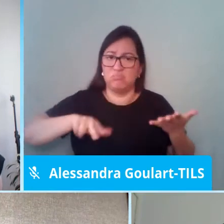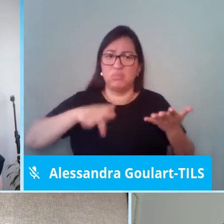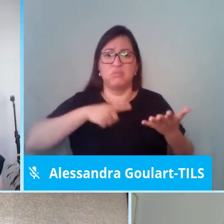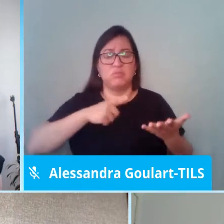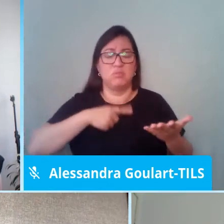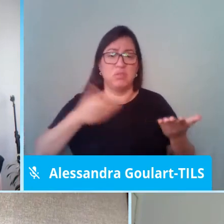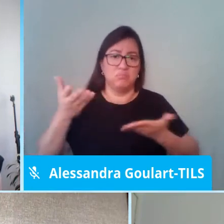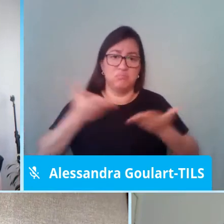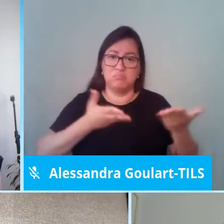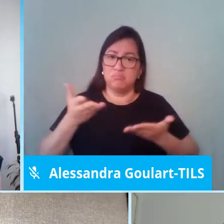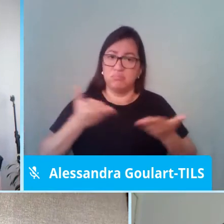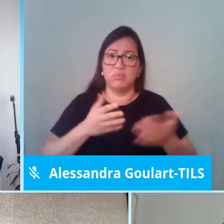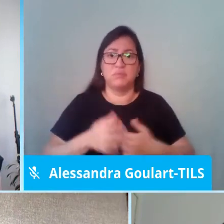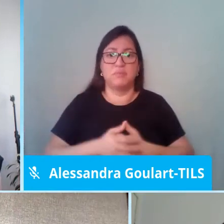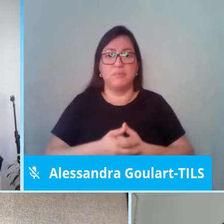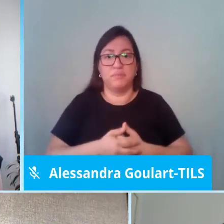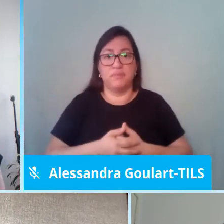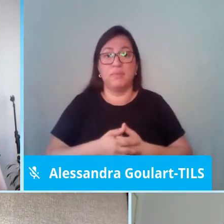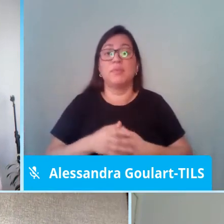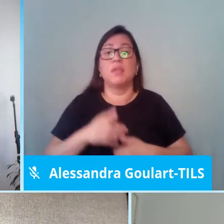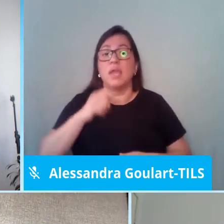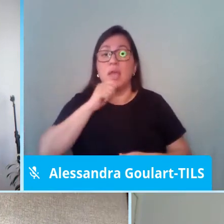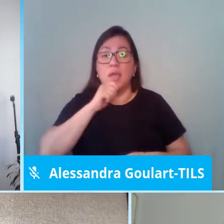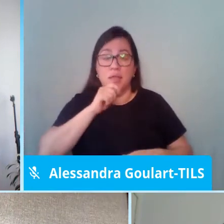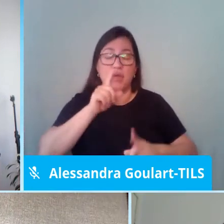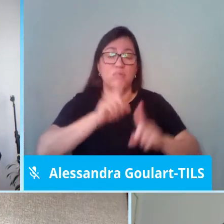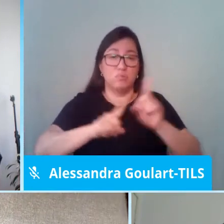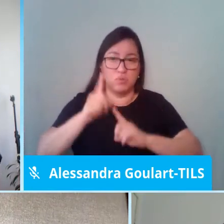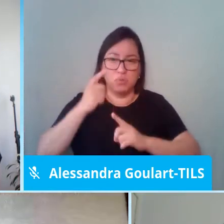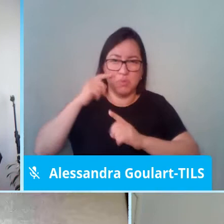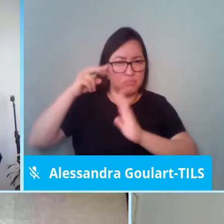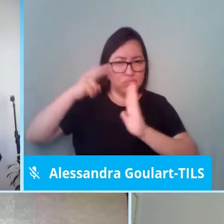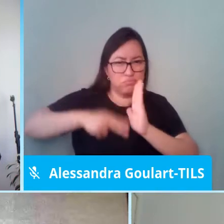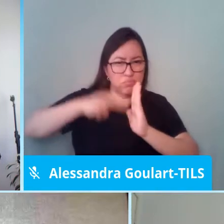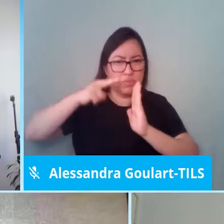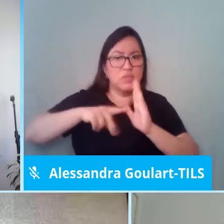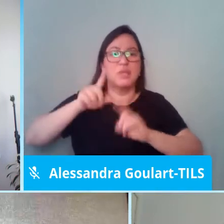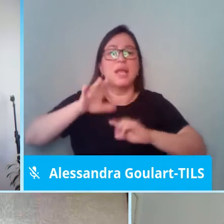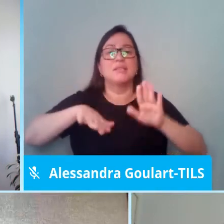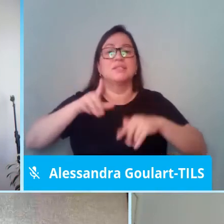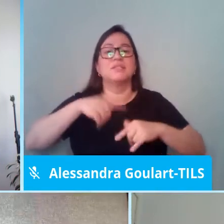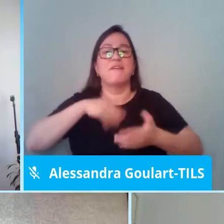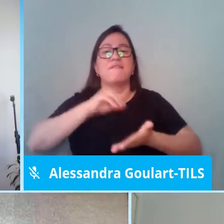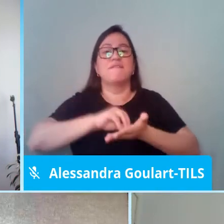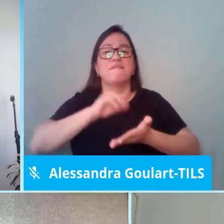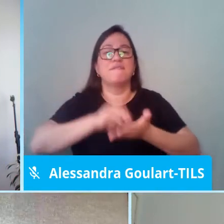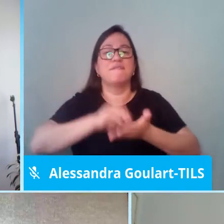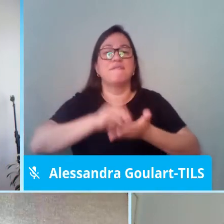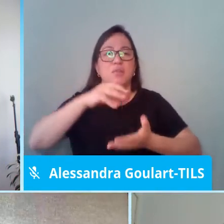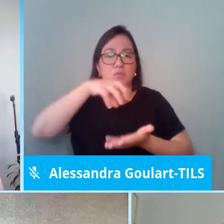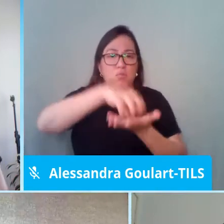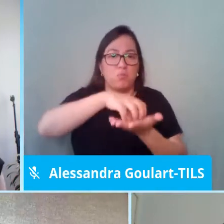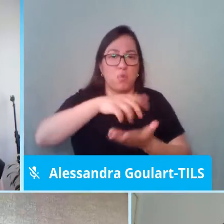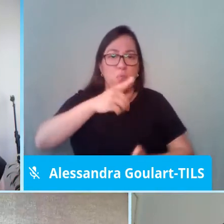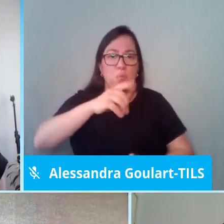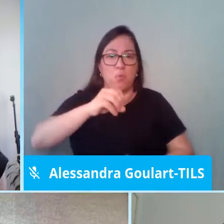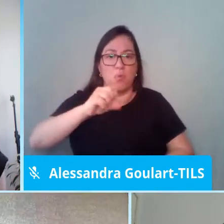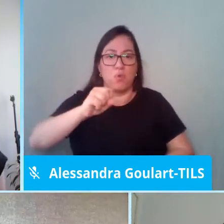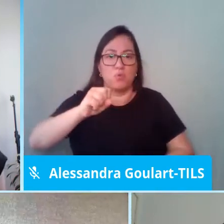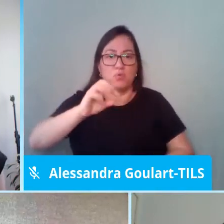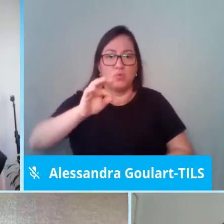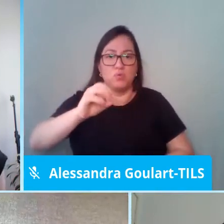também que tem muitos métodos faltando no posto, né? E é importante vocês... eu acho que, Marlio, se você